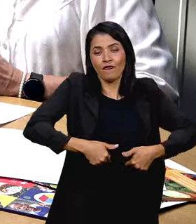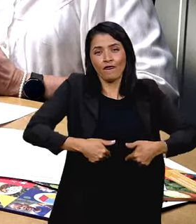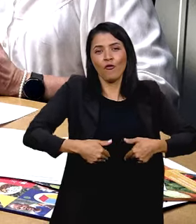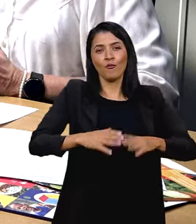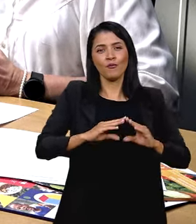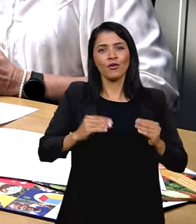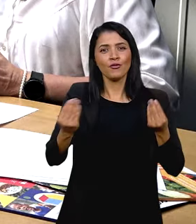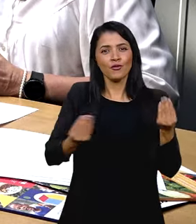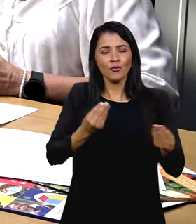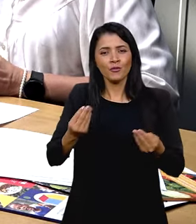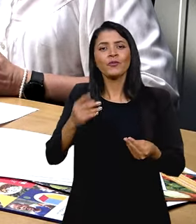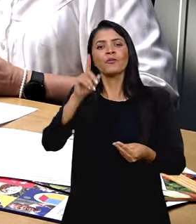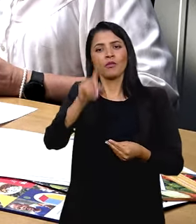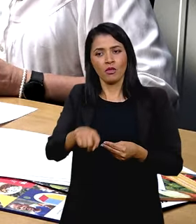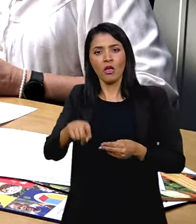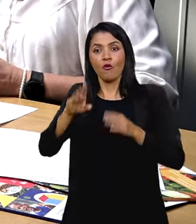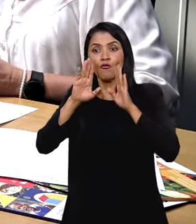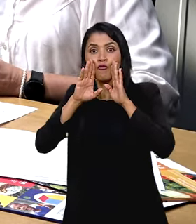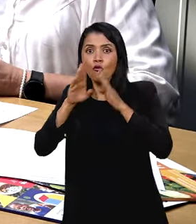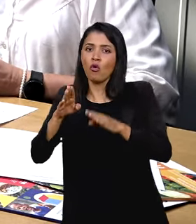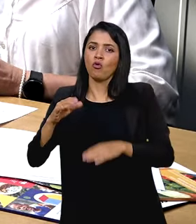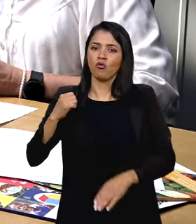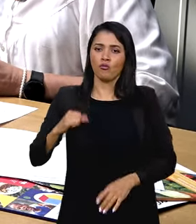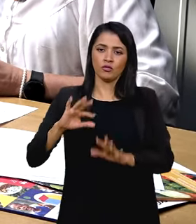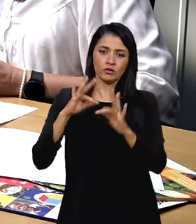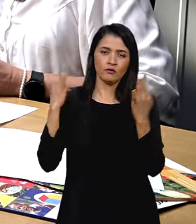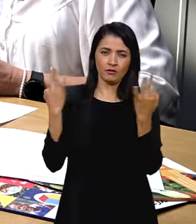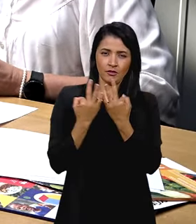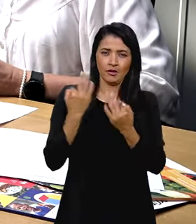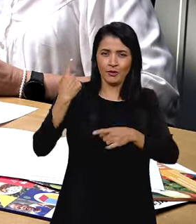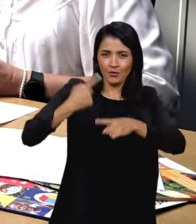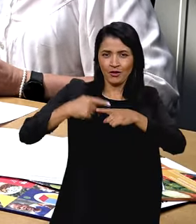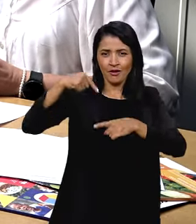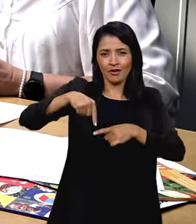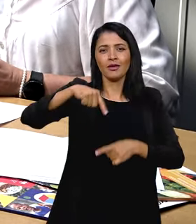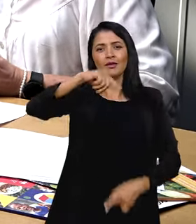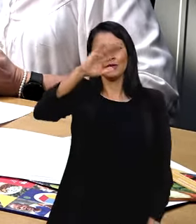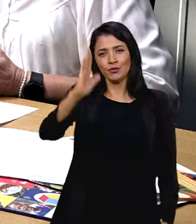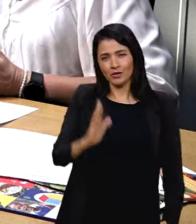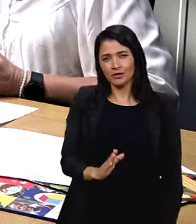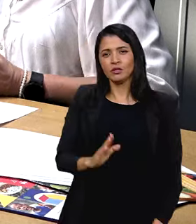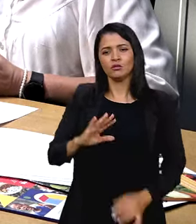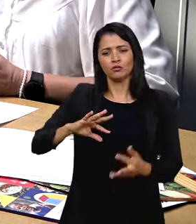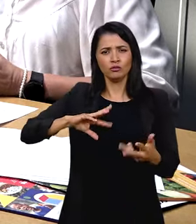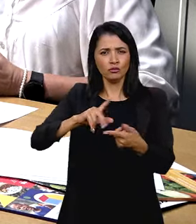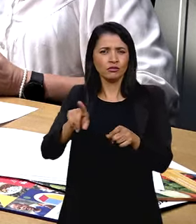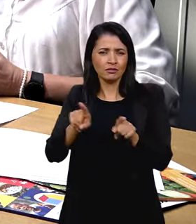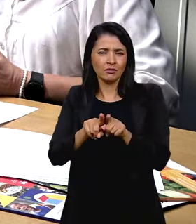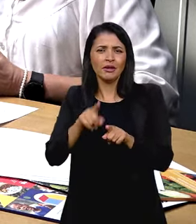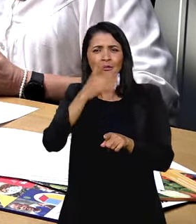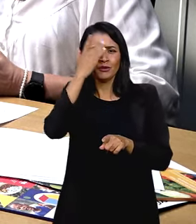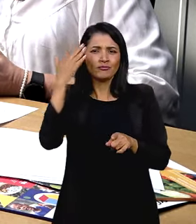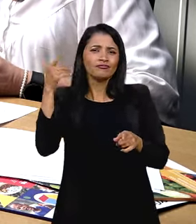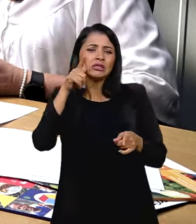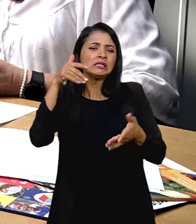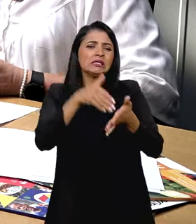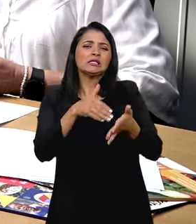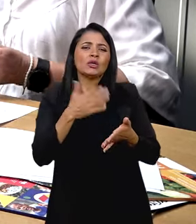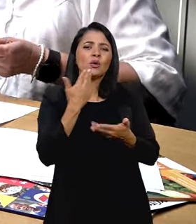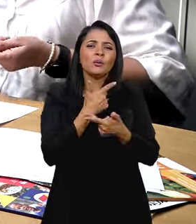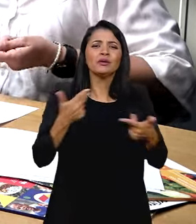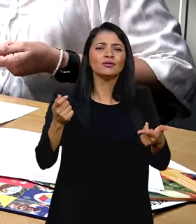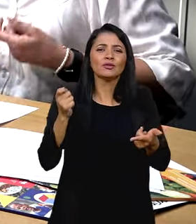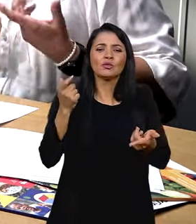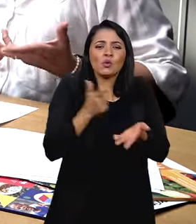Ah o bolsa família ele é Central né porque assim no Brasil muitas pessoas no Brasil e no mundo não conseguem acessar a